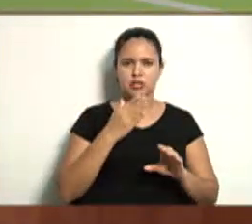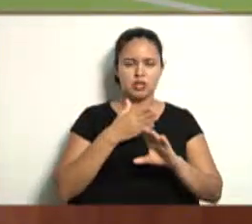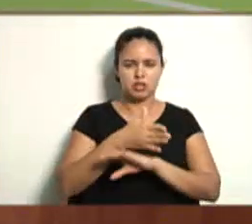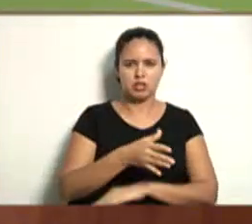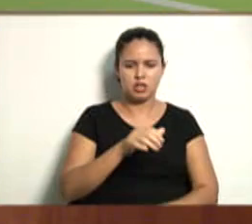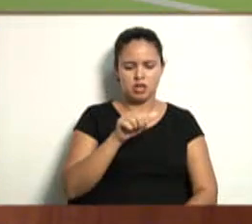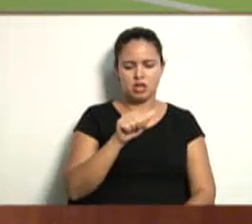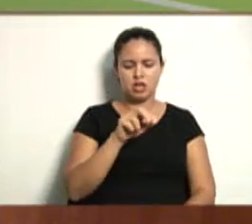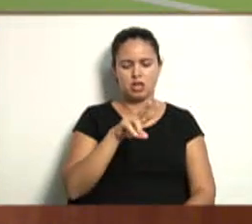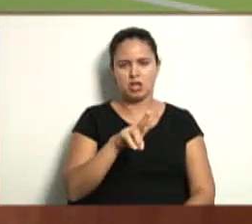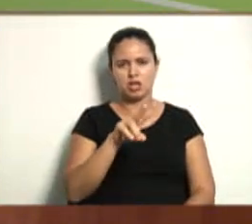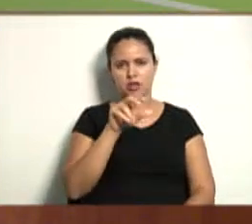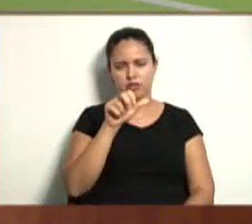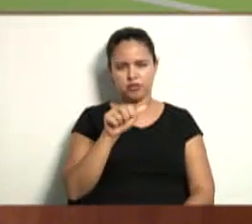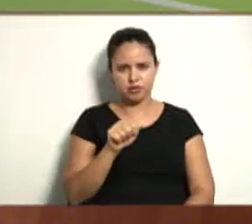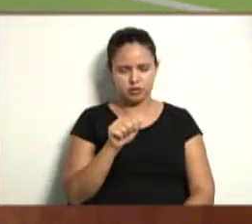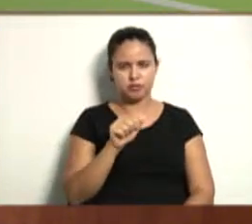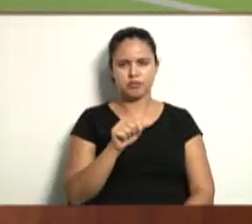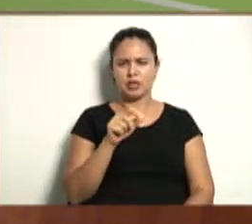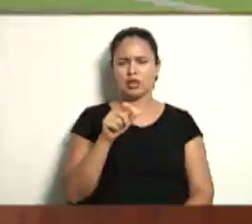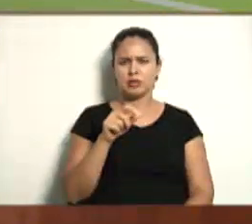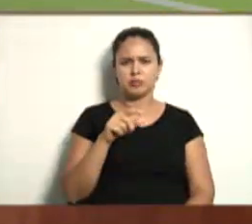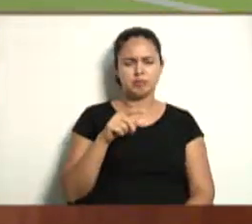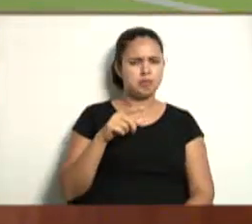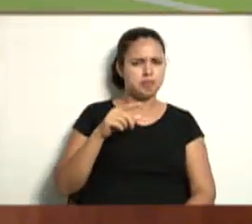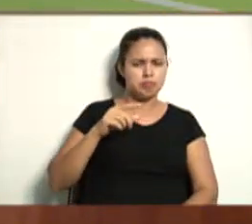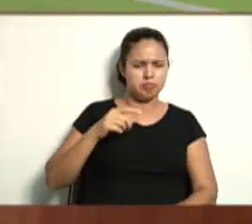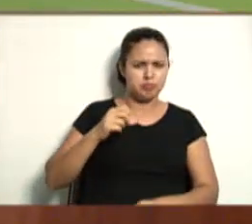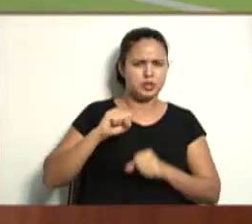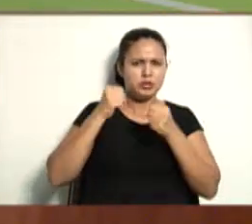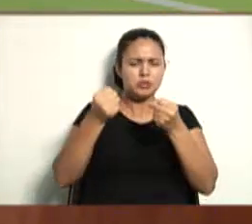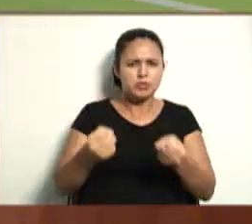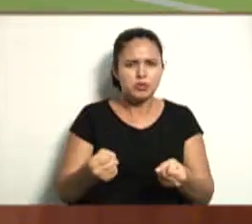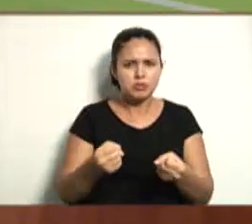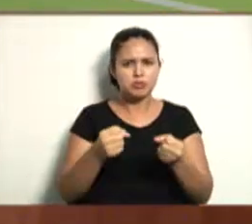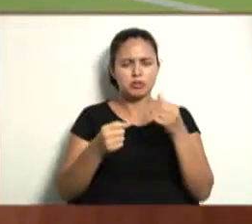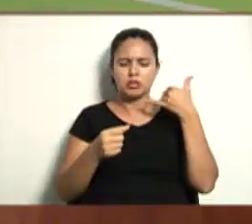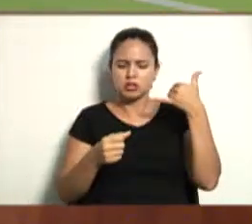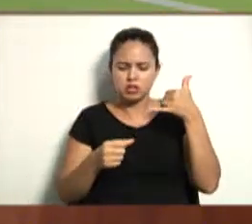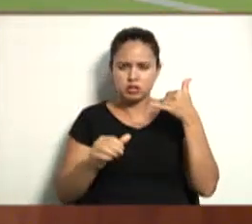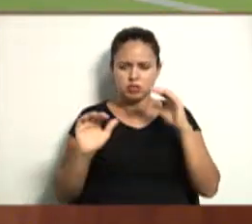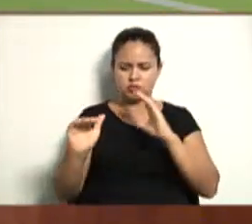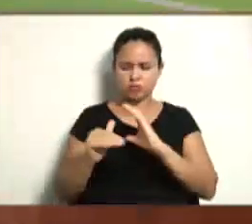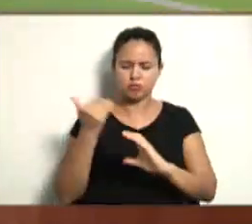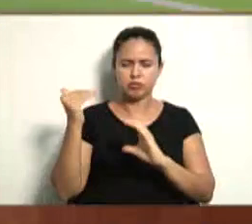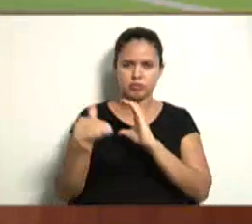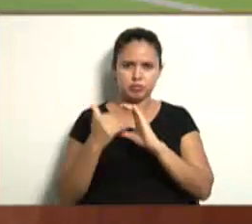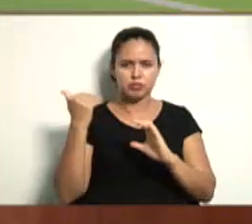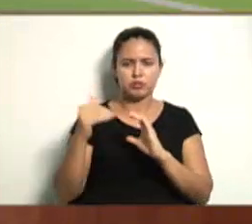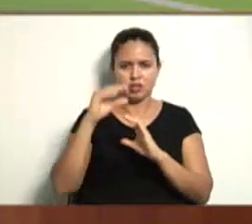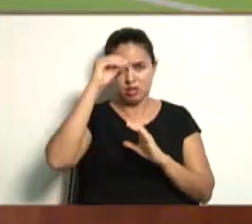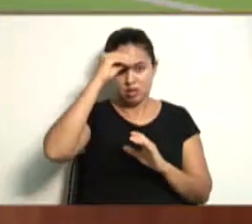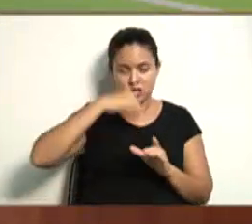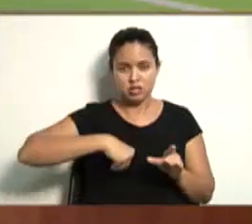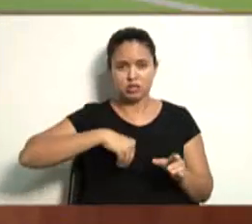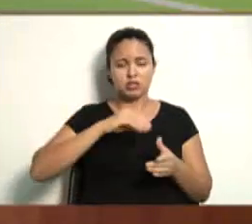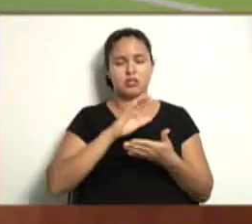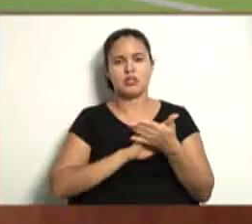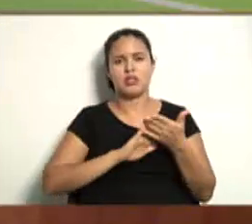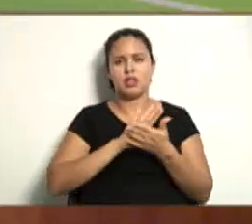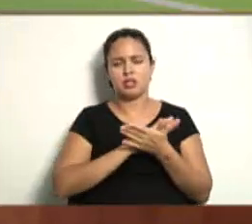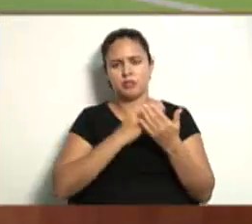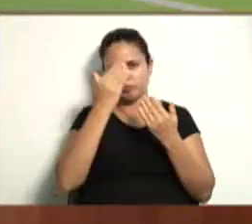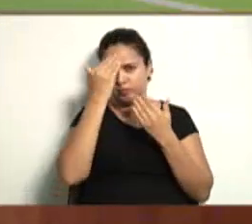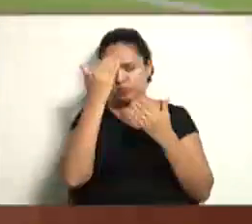celular, está tentando. Muito obrigado aí, professor, e a todos aqueles que estão aí tentando participar e não desistiram, tentando postar as suas respostas.